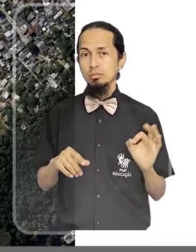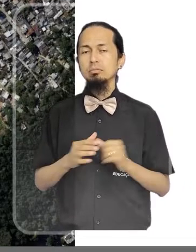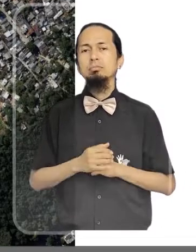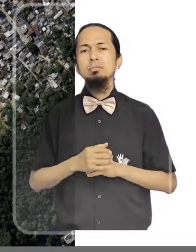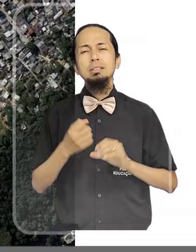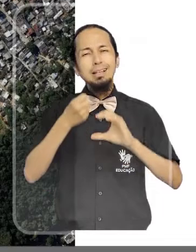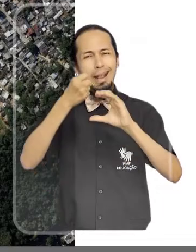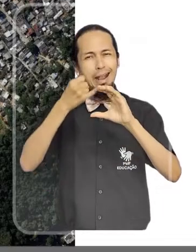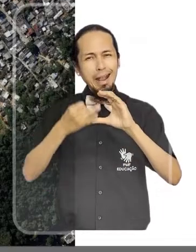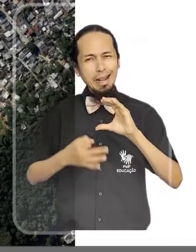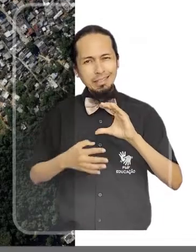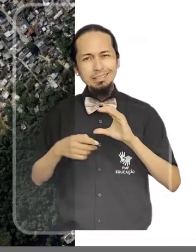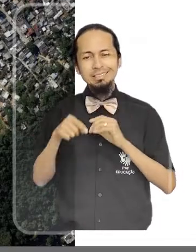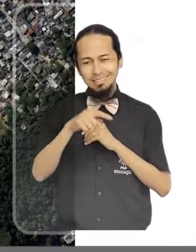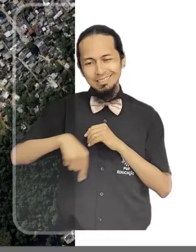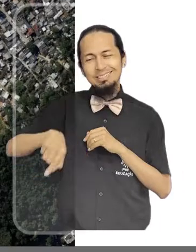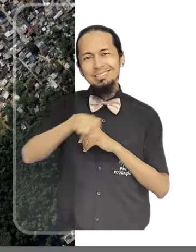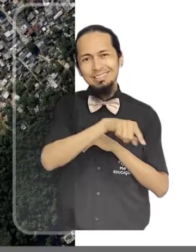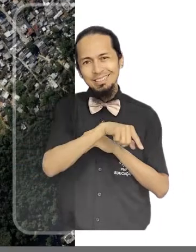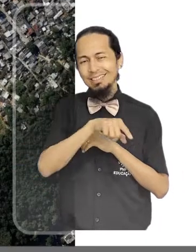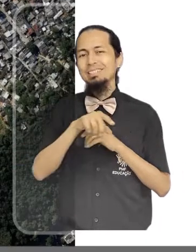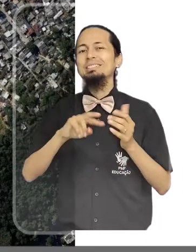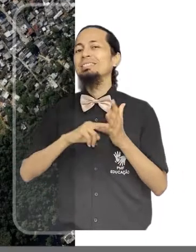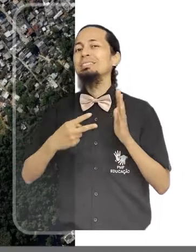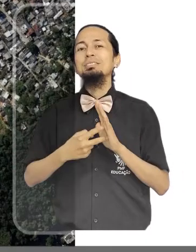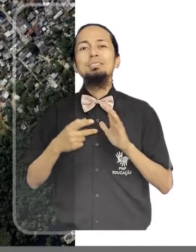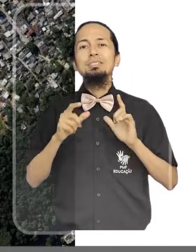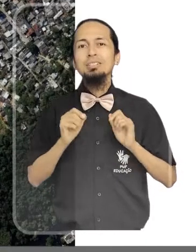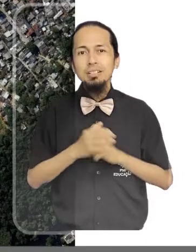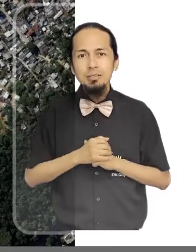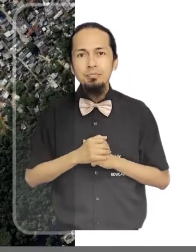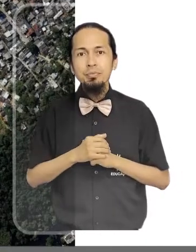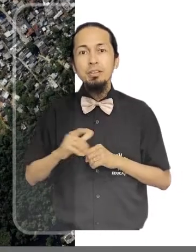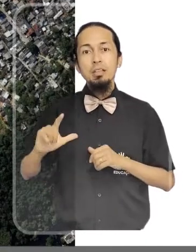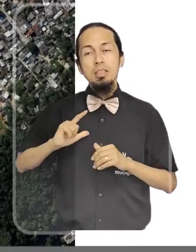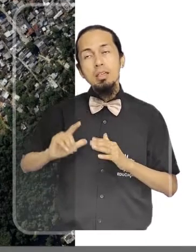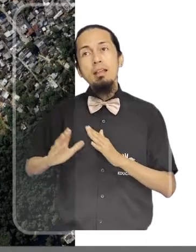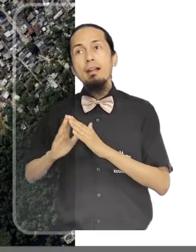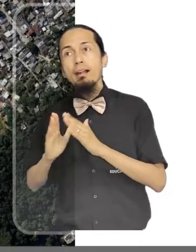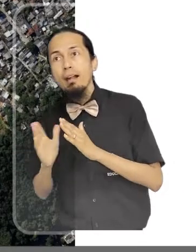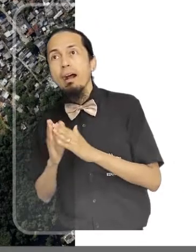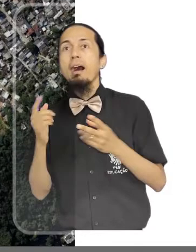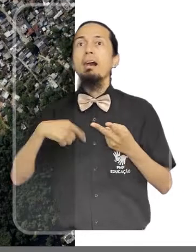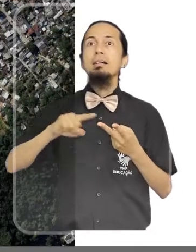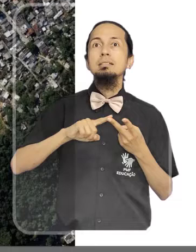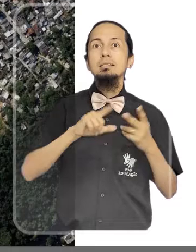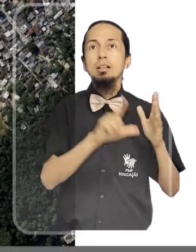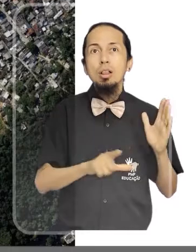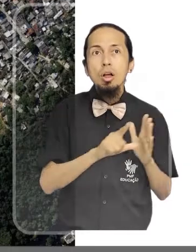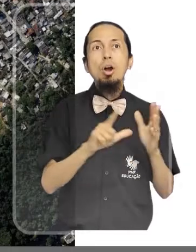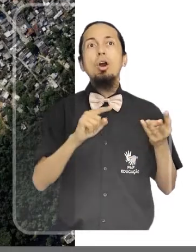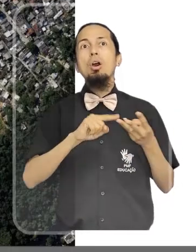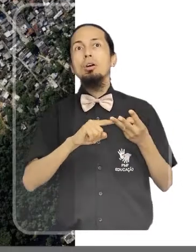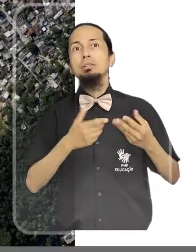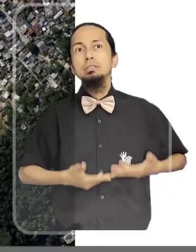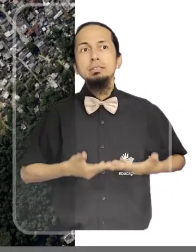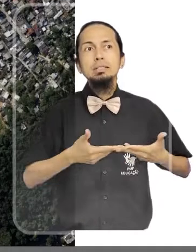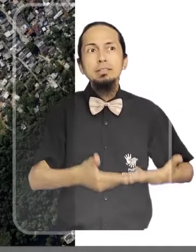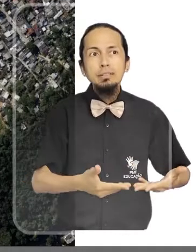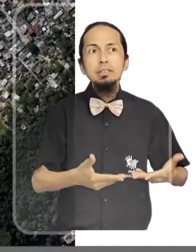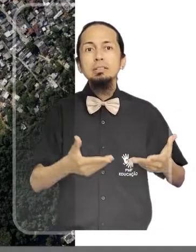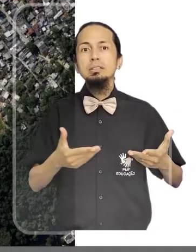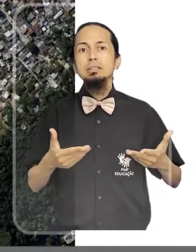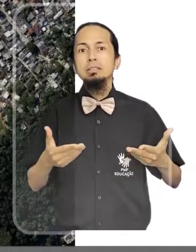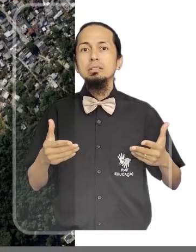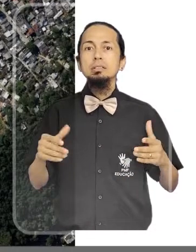17,71%. Essa característica do distrito indica que há residências, empregos, comércios e